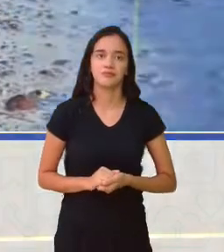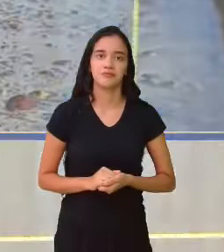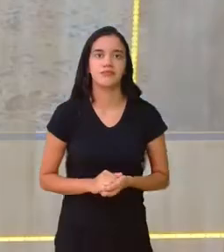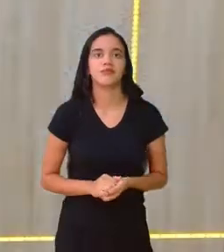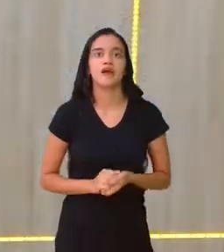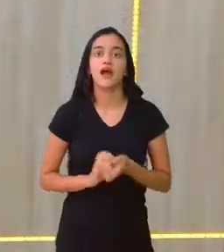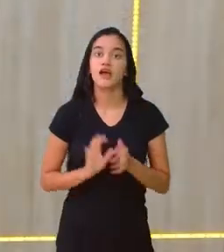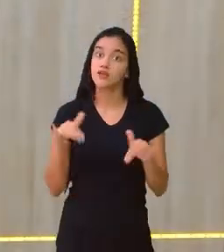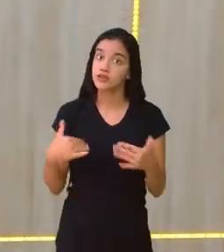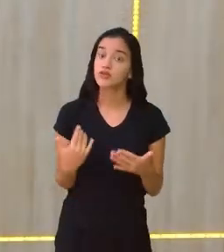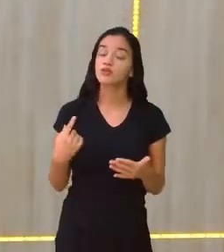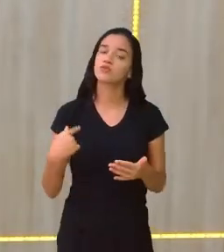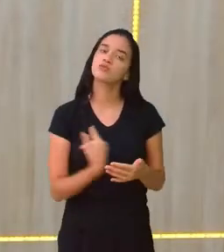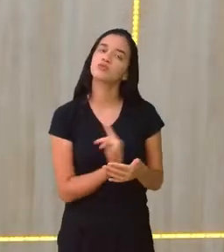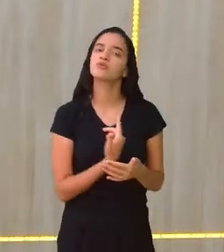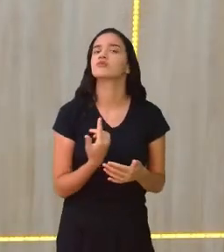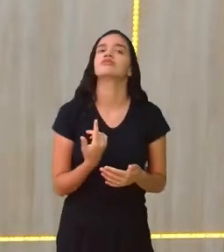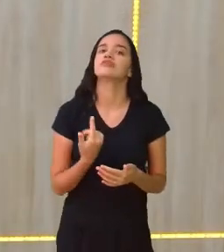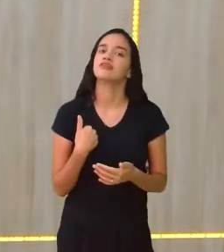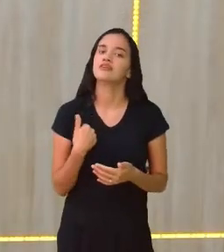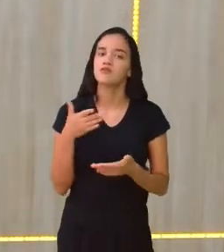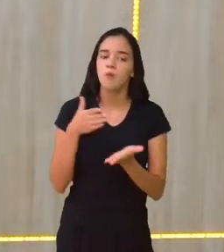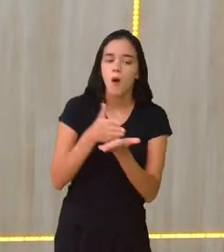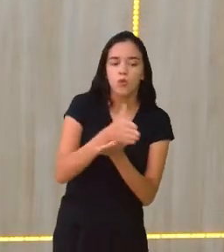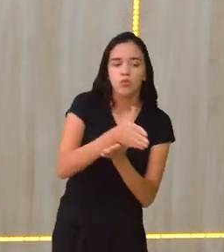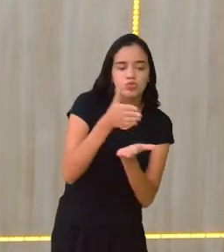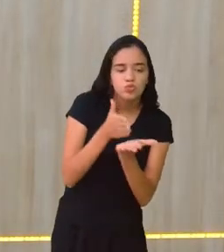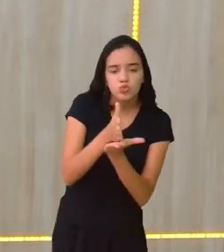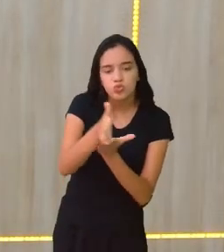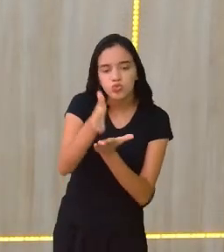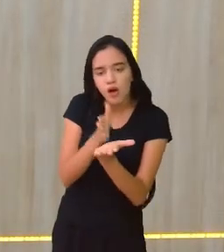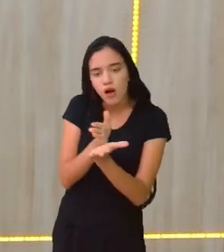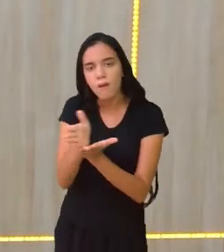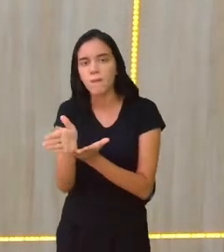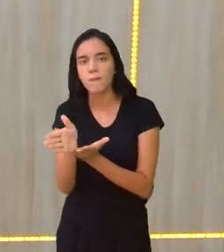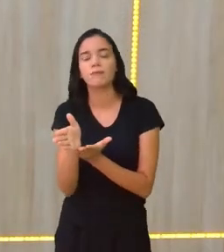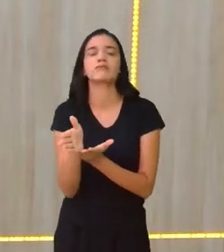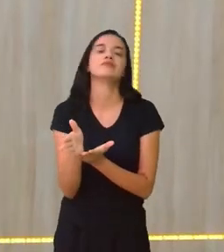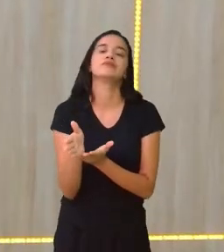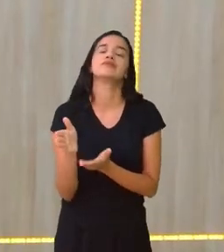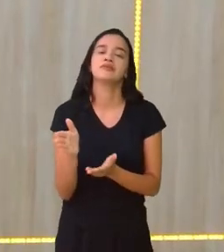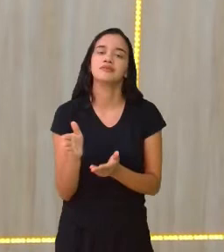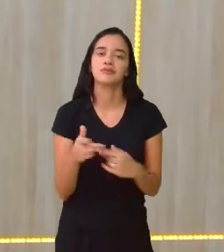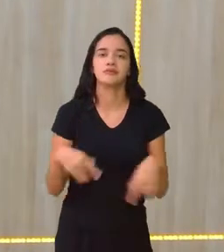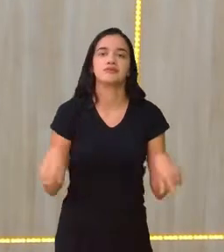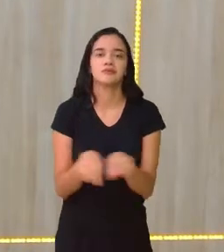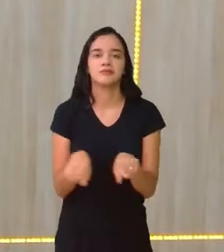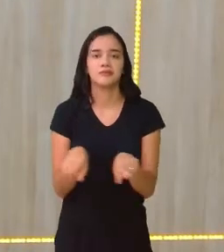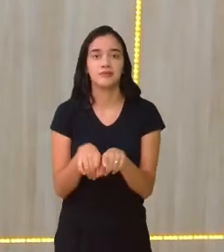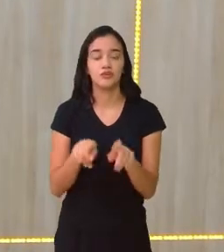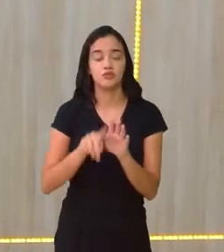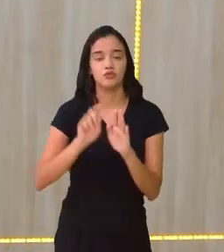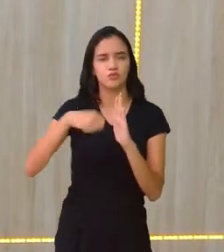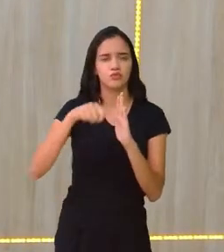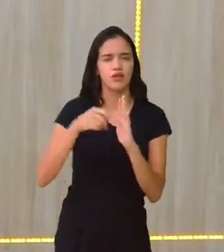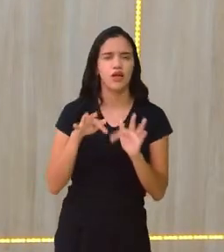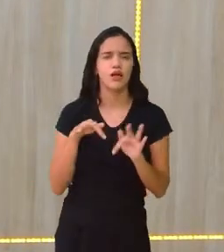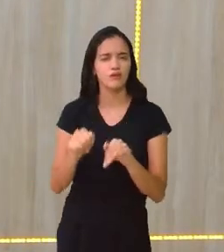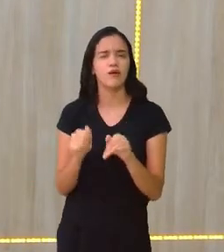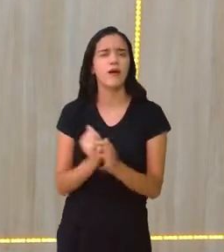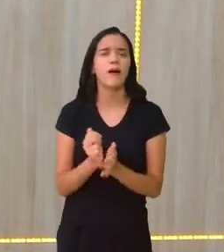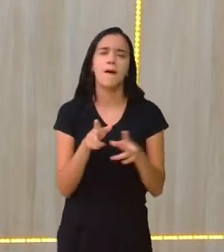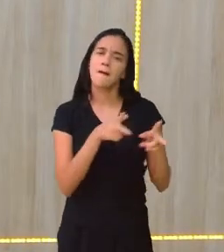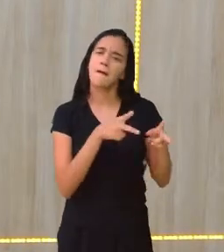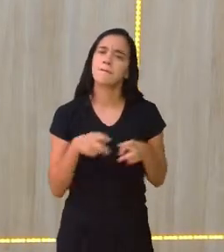Gente, então a gente tá vendo aí, né? Vimos as rotas marítimas, né? E a gente tá vendo aí, no final do vídeo a gente percebeu o quê?